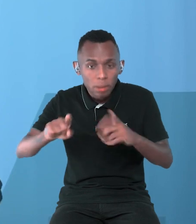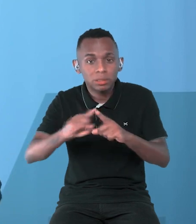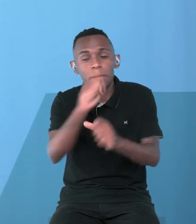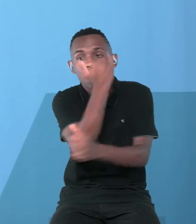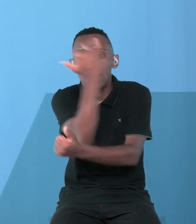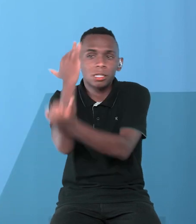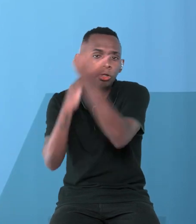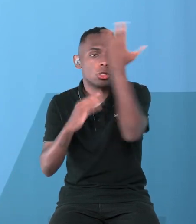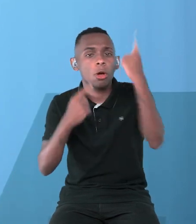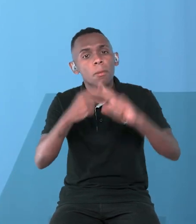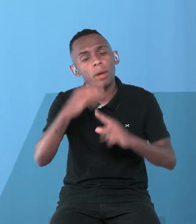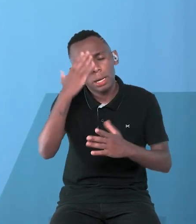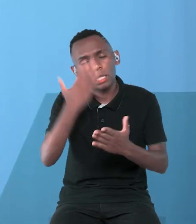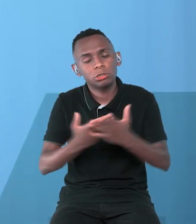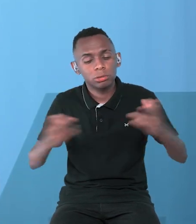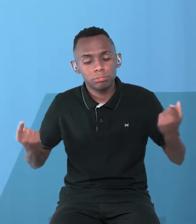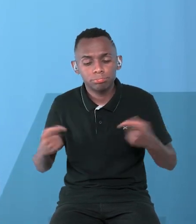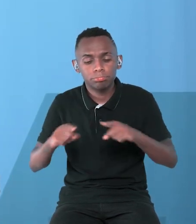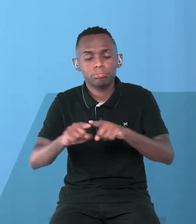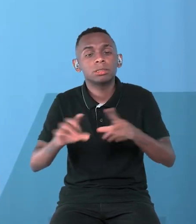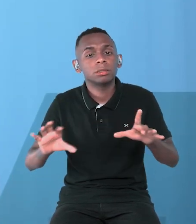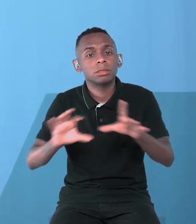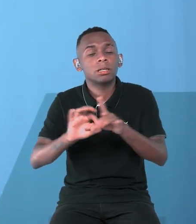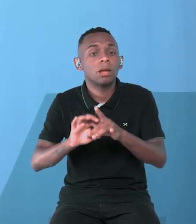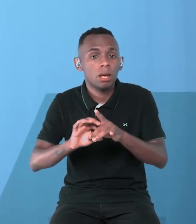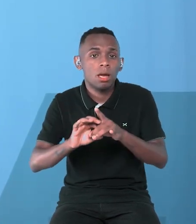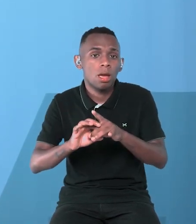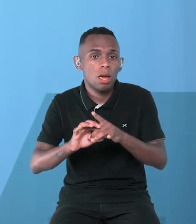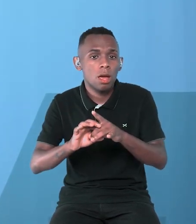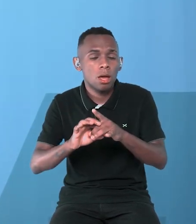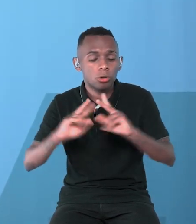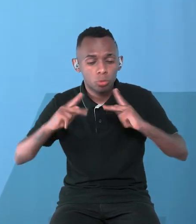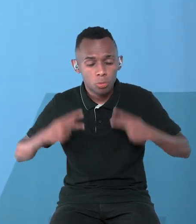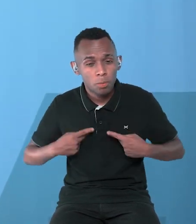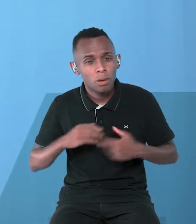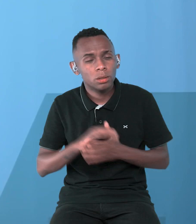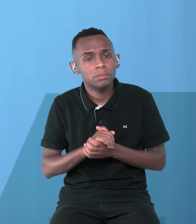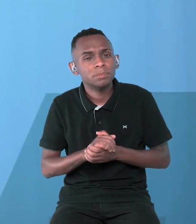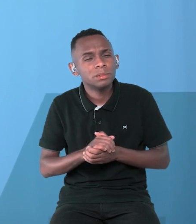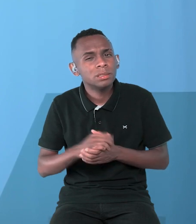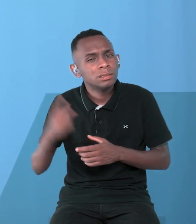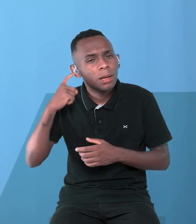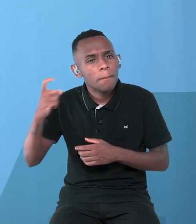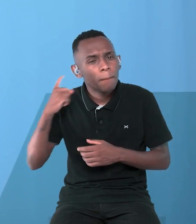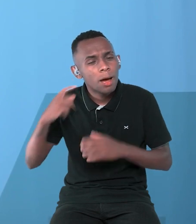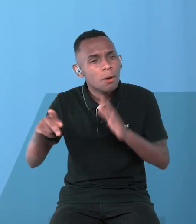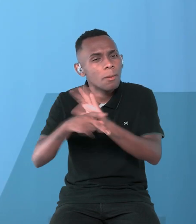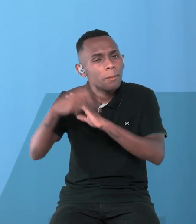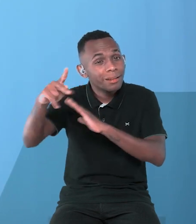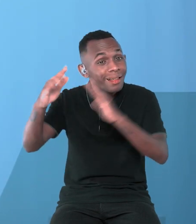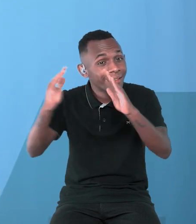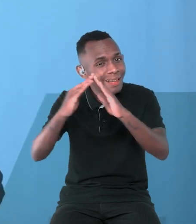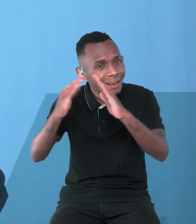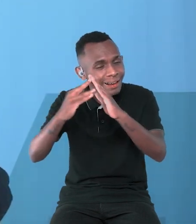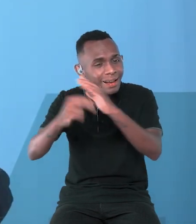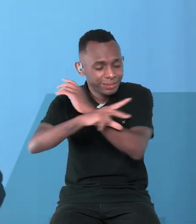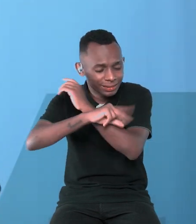os animais na existência humana. E ó, esse barulhinho que a gente está ouvindo são as cigarras lá da casa humana. Né,